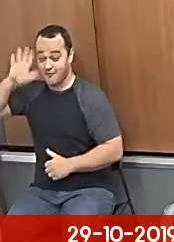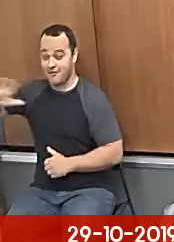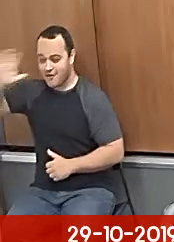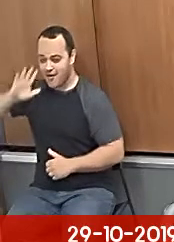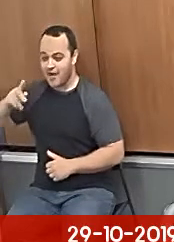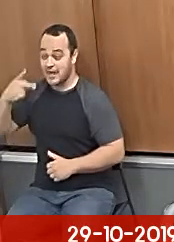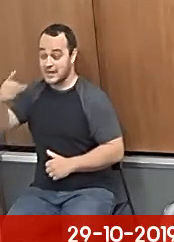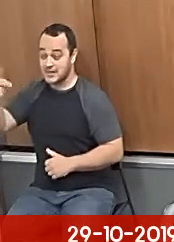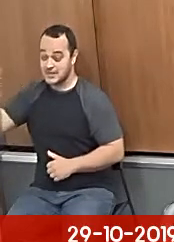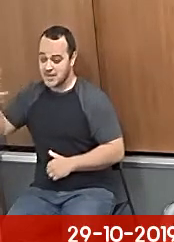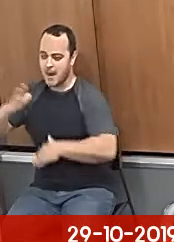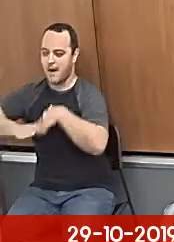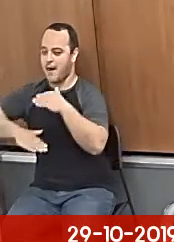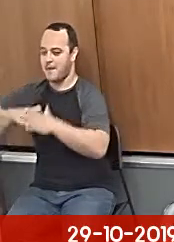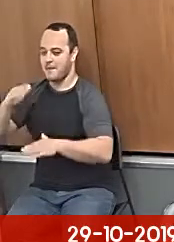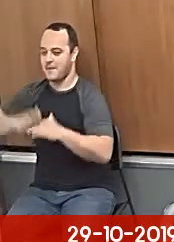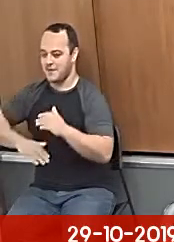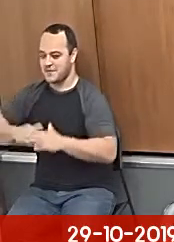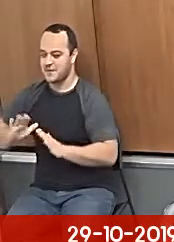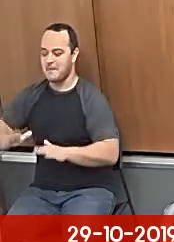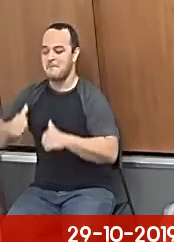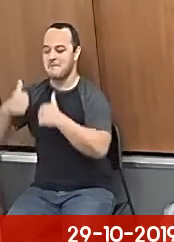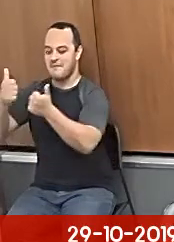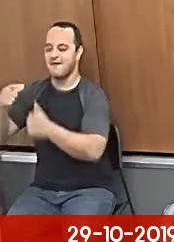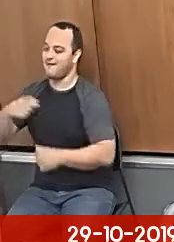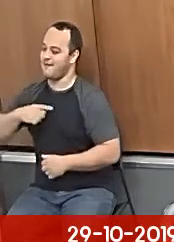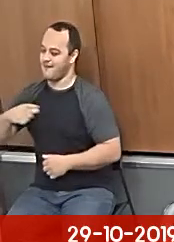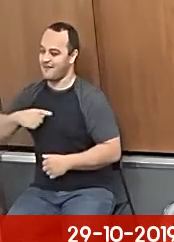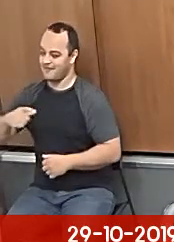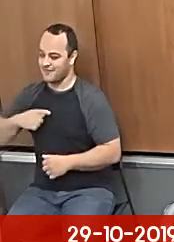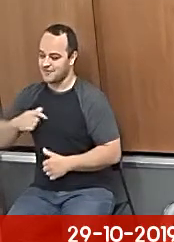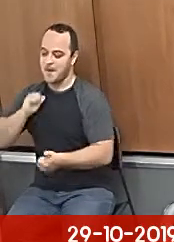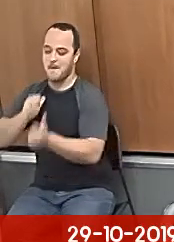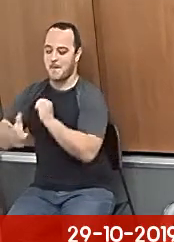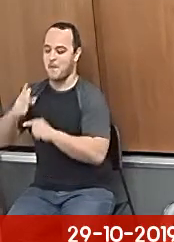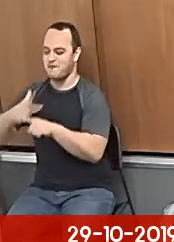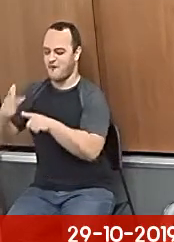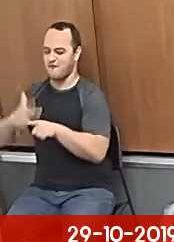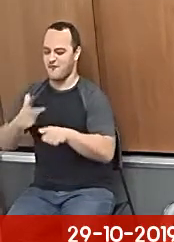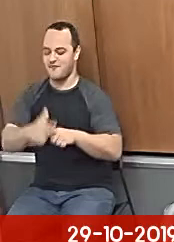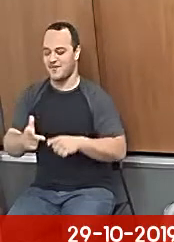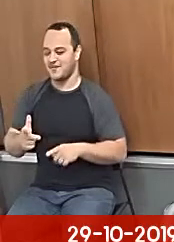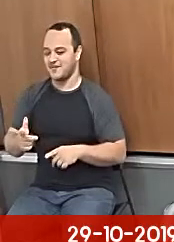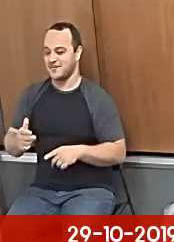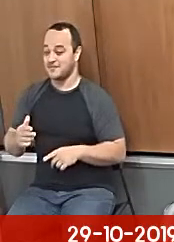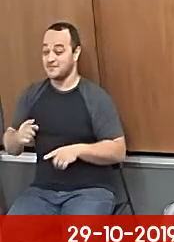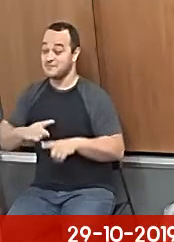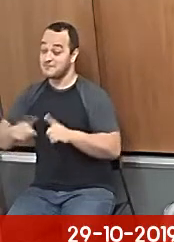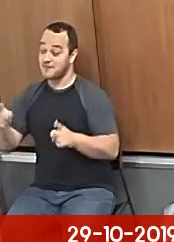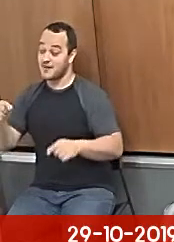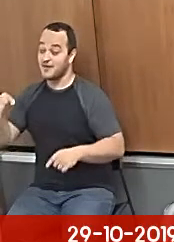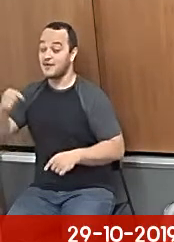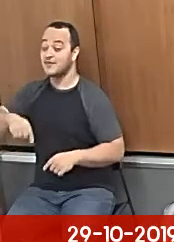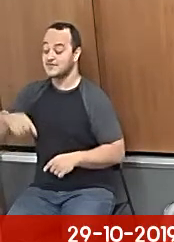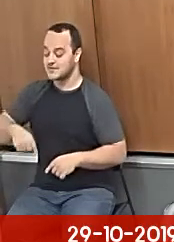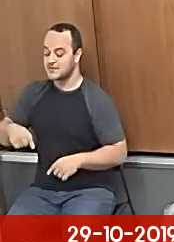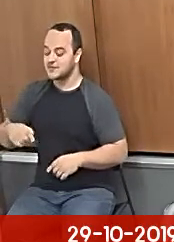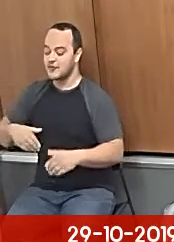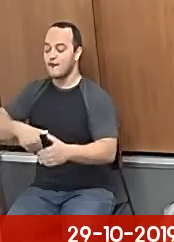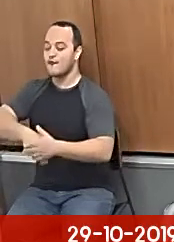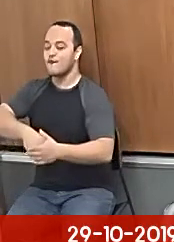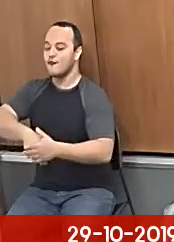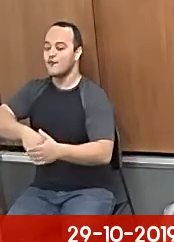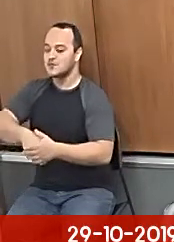todos. Aí você pega no futebol, por exemplo, quem que foi o rei? É um negro,